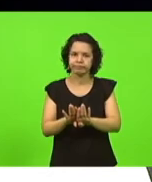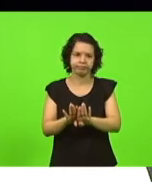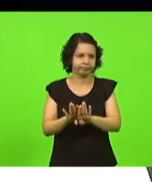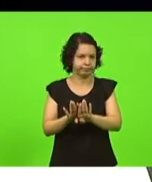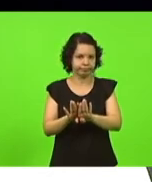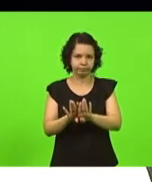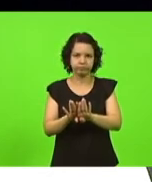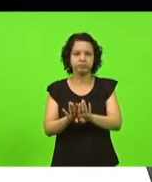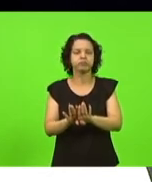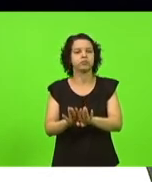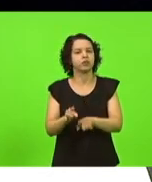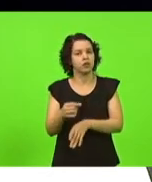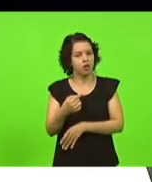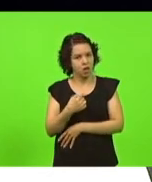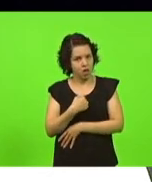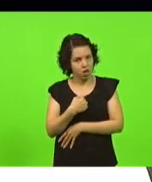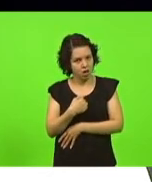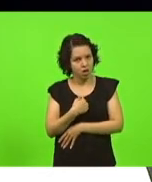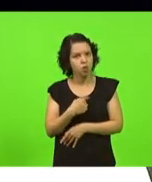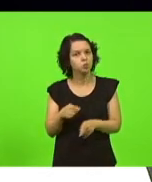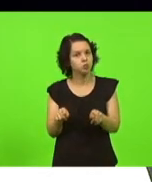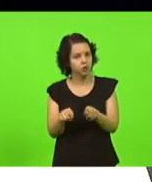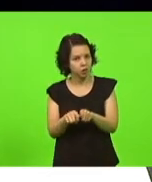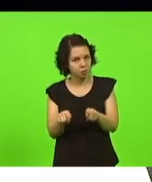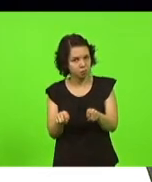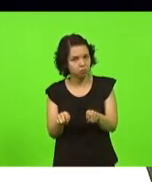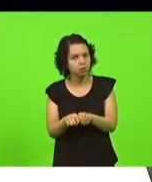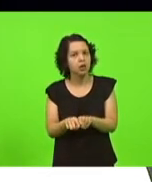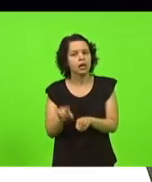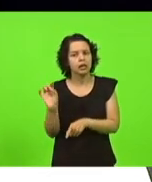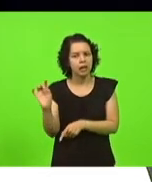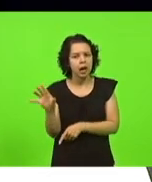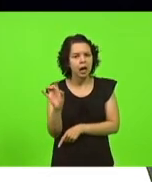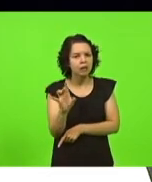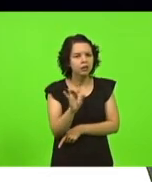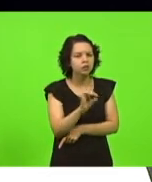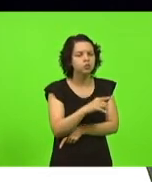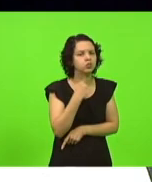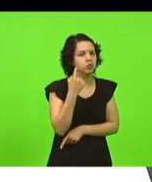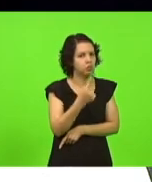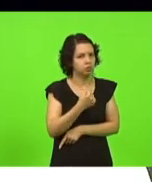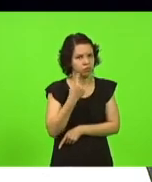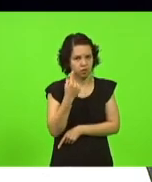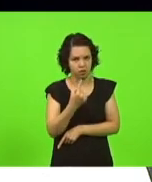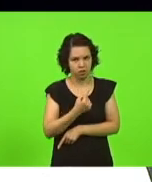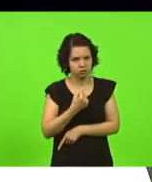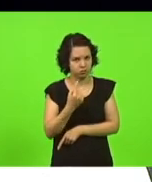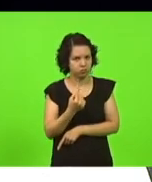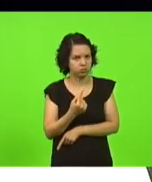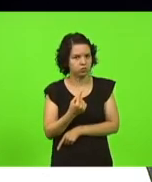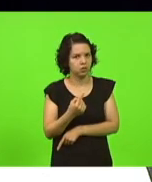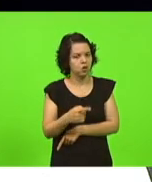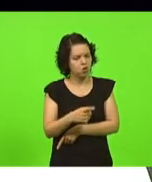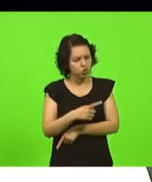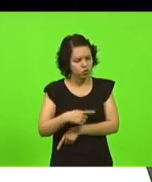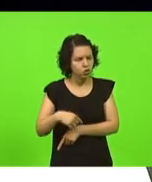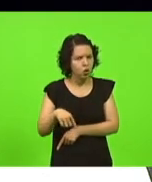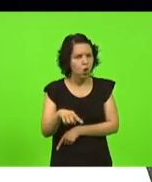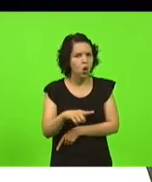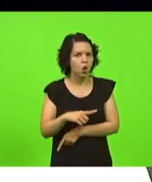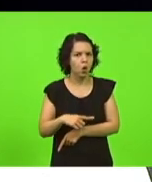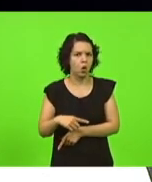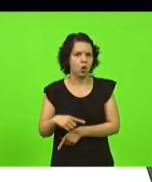De minha parte, como da parte de cada um de vocês, não adianta jogar para a